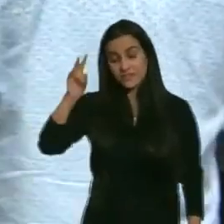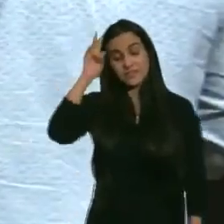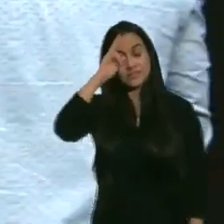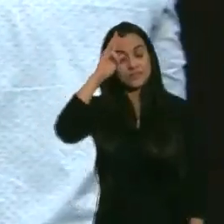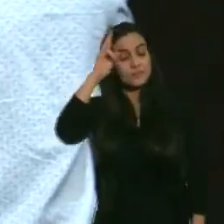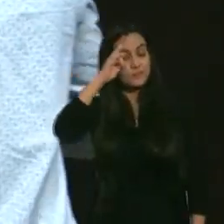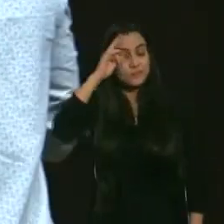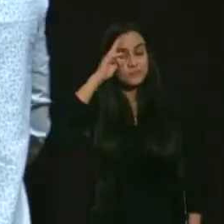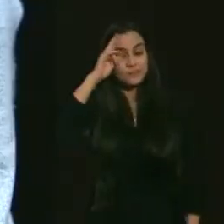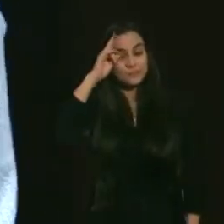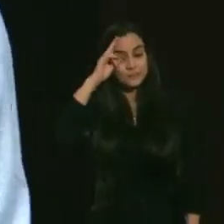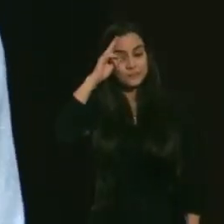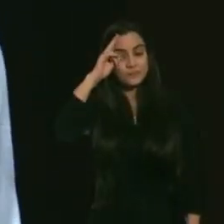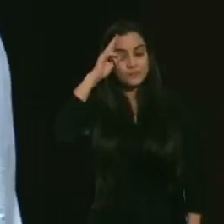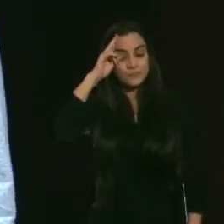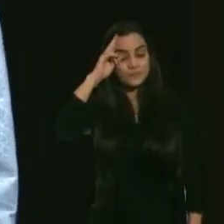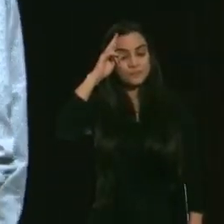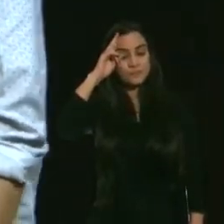histórias,